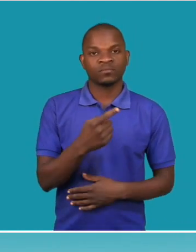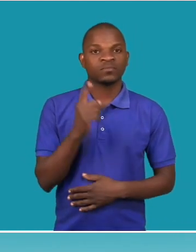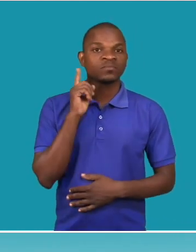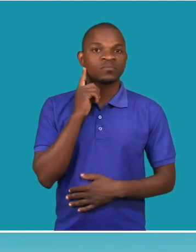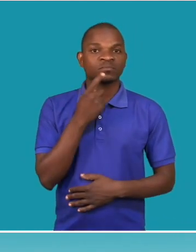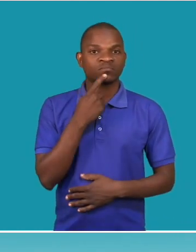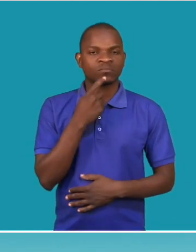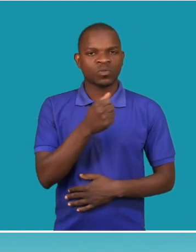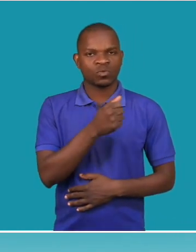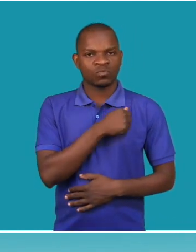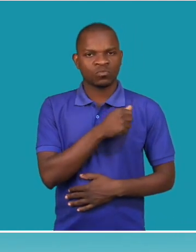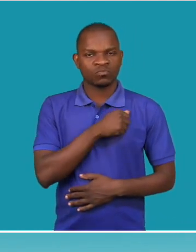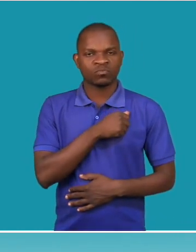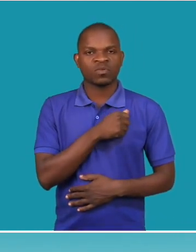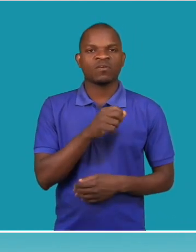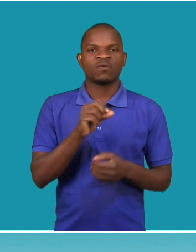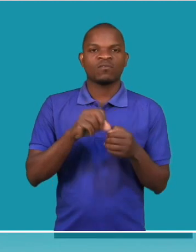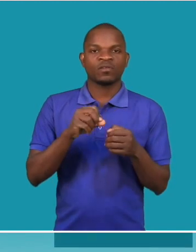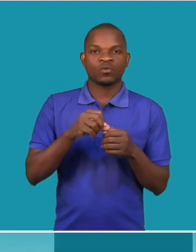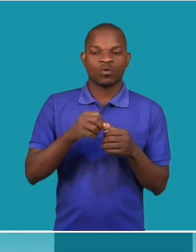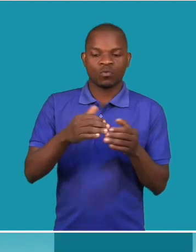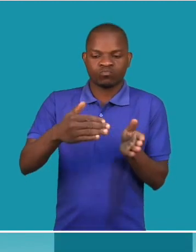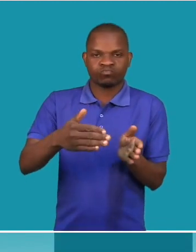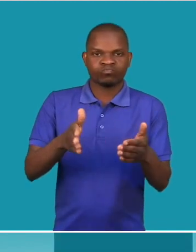Também o vídeo está aprendendo, coxinha.